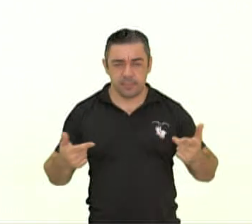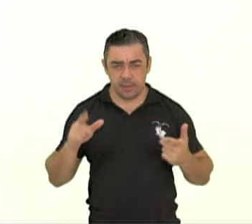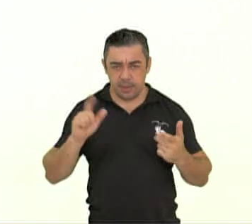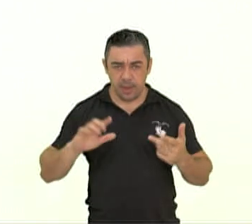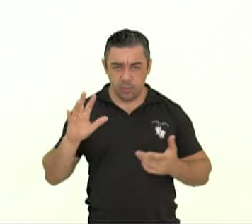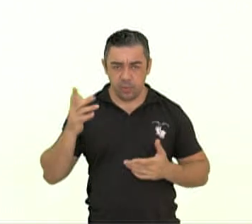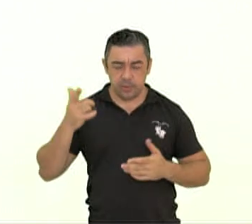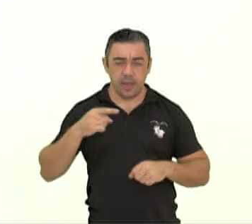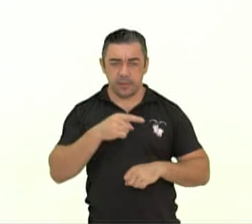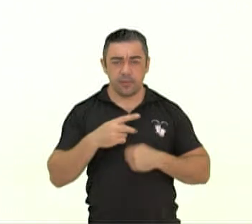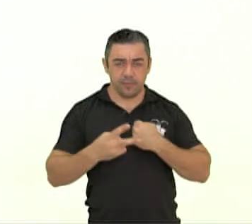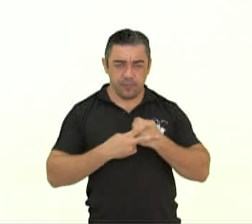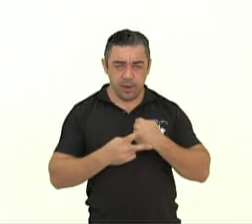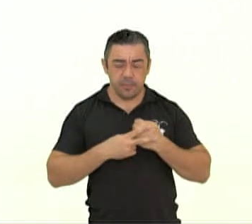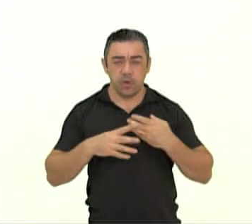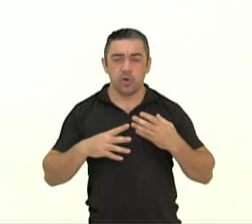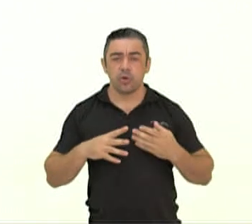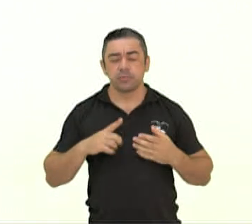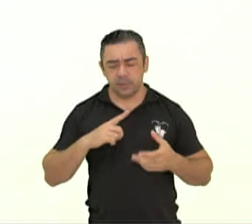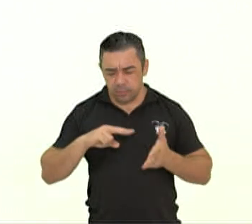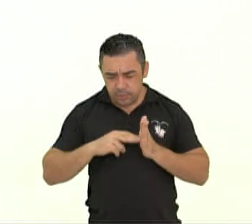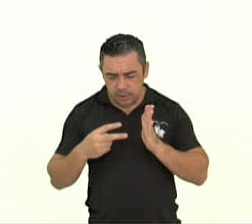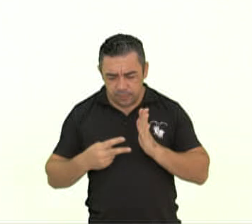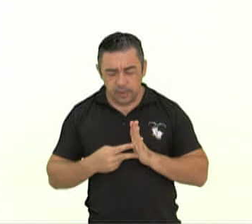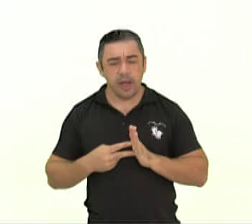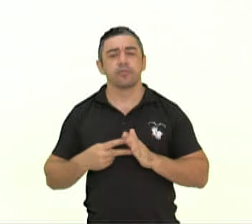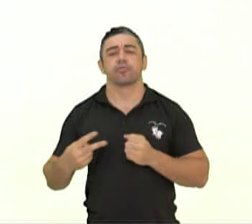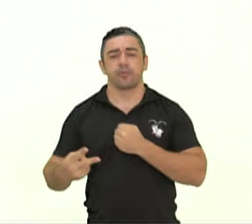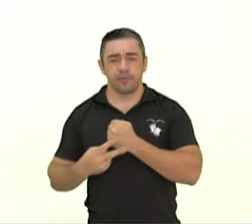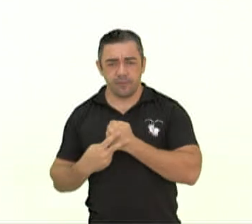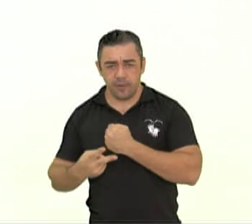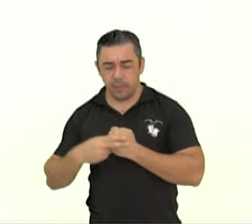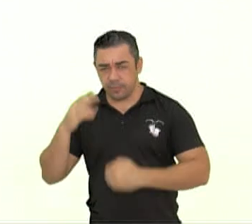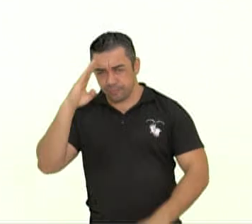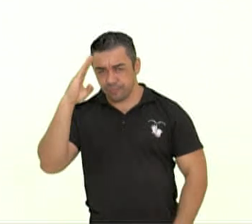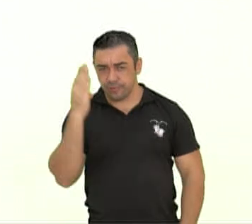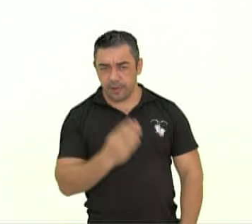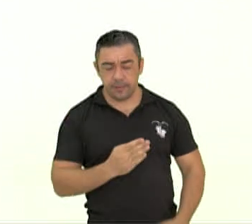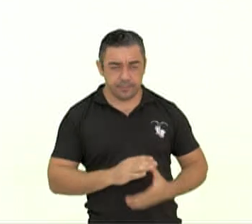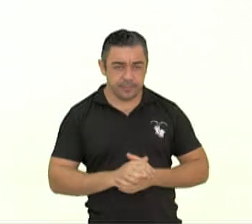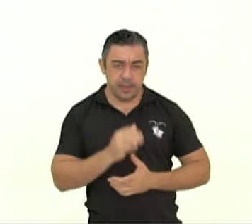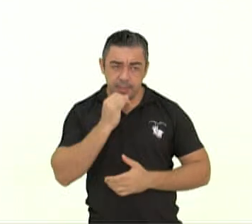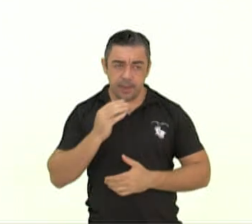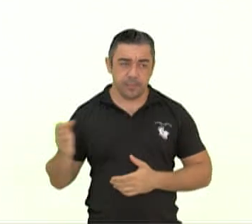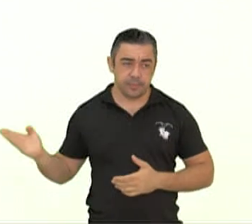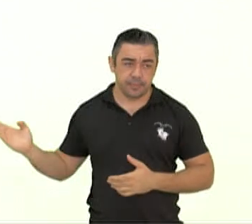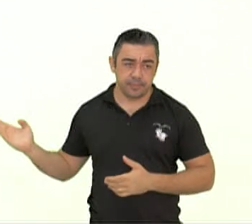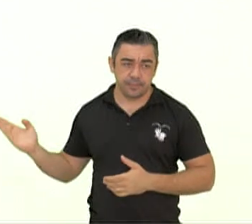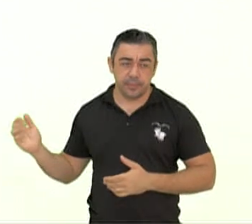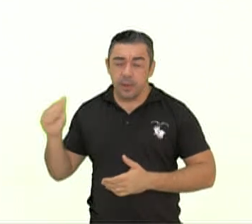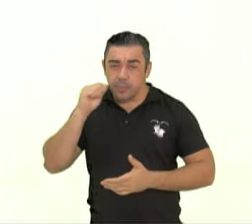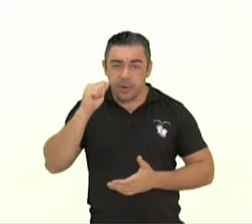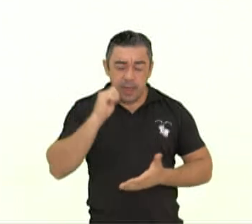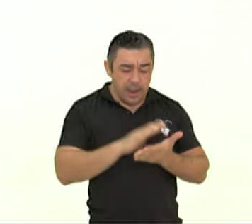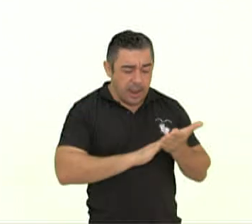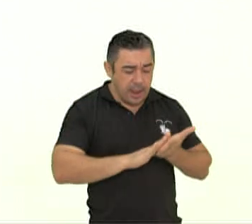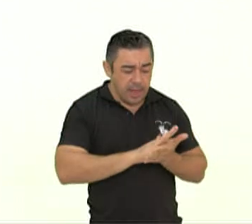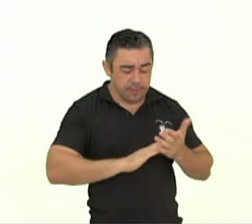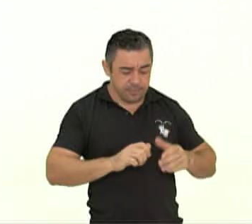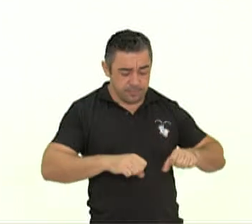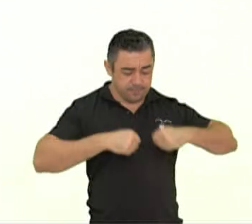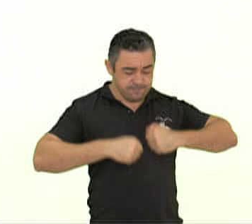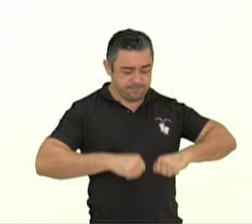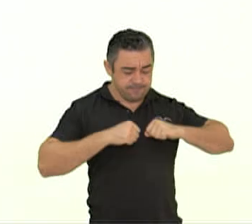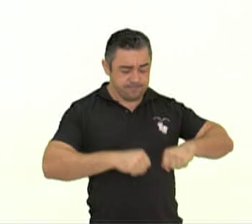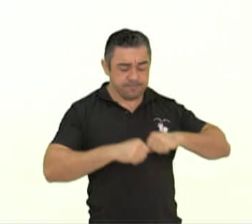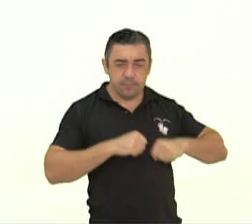a ação verbal, completando o sentido de um verbo transitivo direto. Então temos um exemplo ali. Ana lavou suas